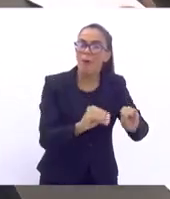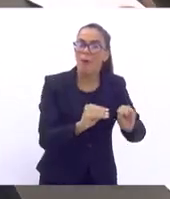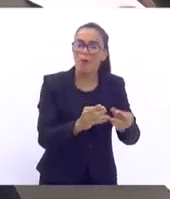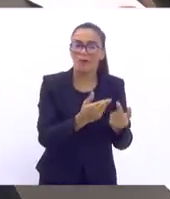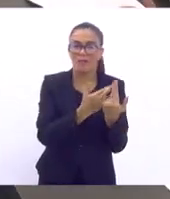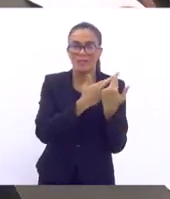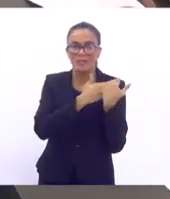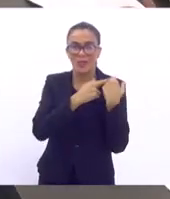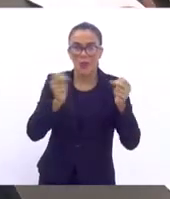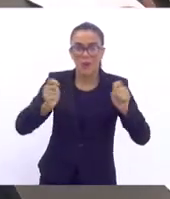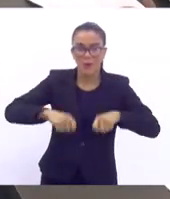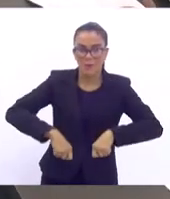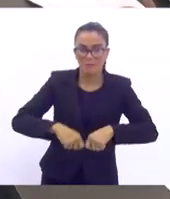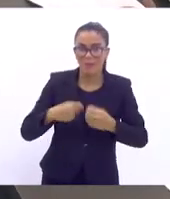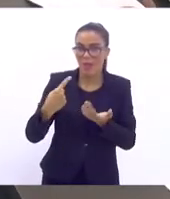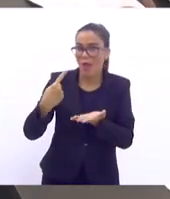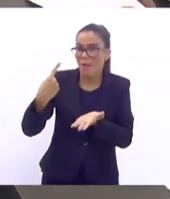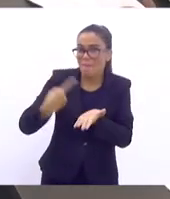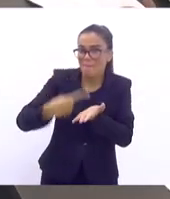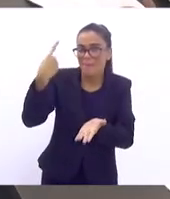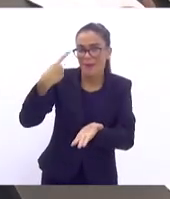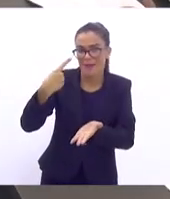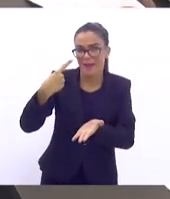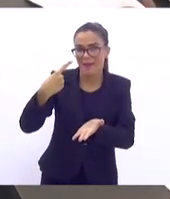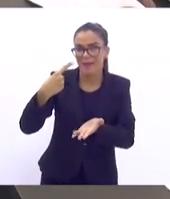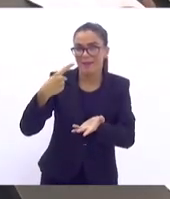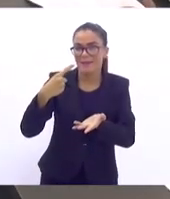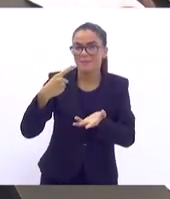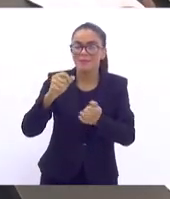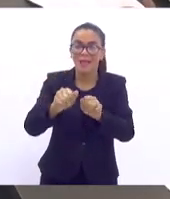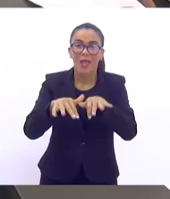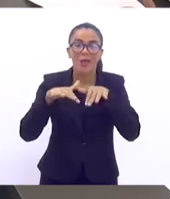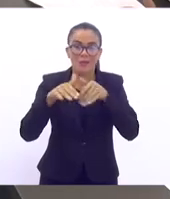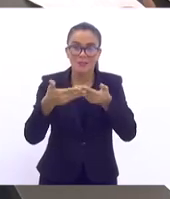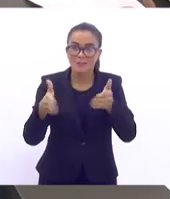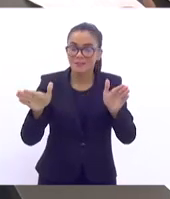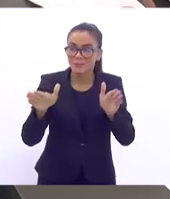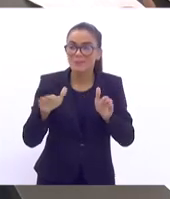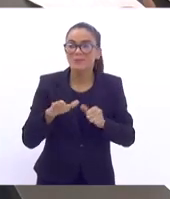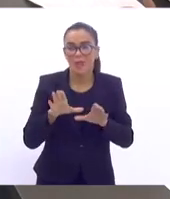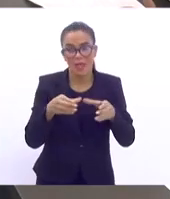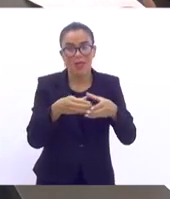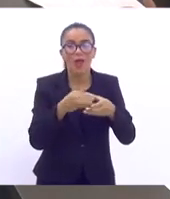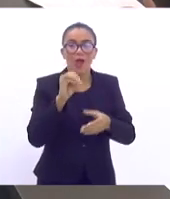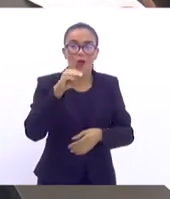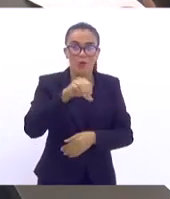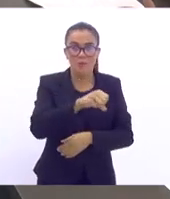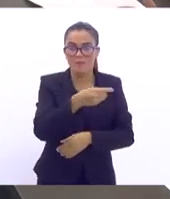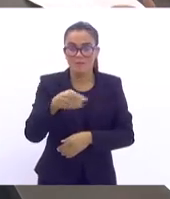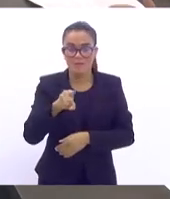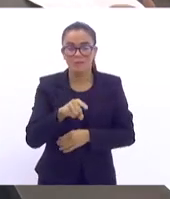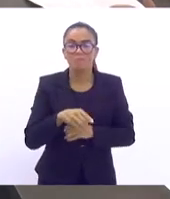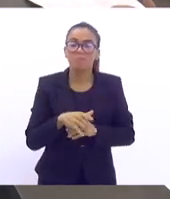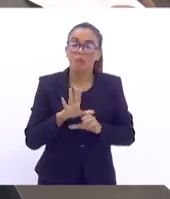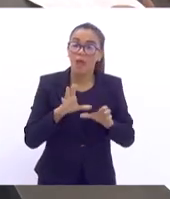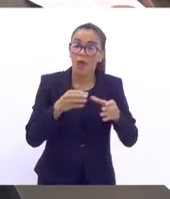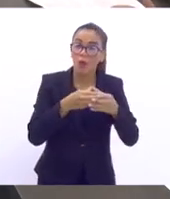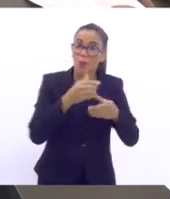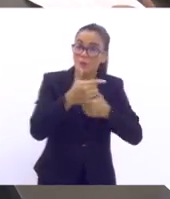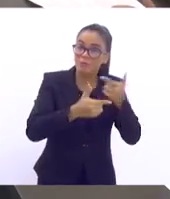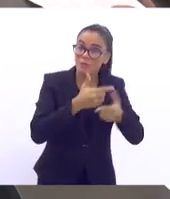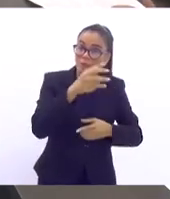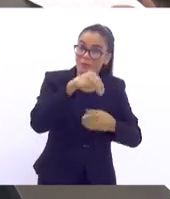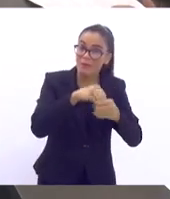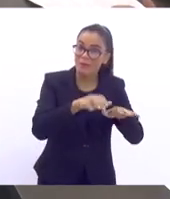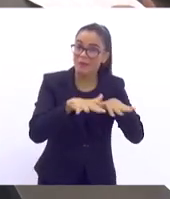hora de marcar audiência pública quem é que marca Quem marca é frente parlamentar não